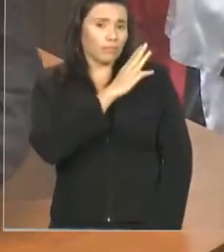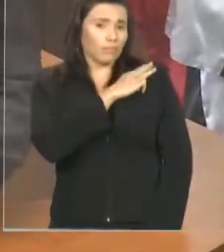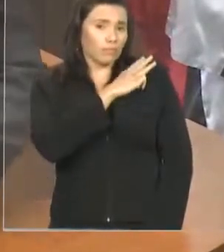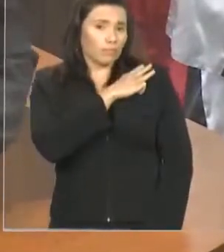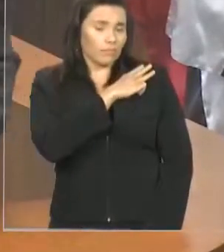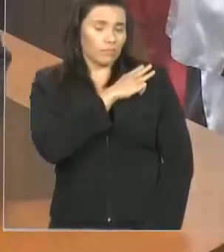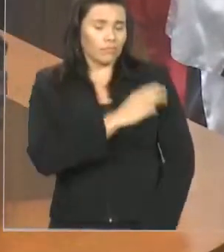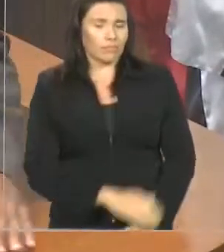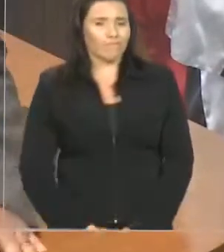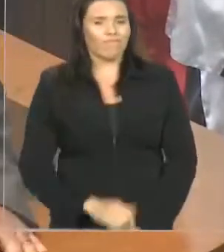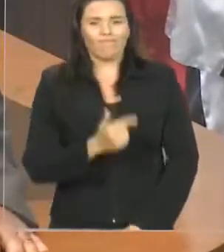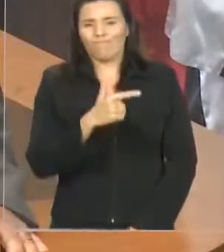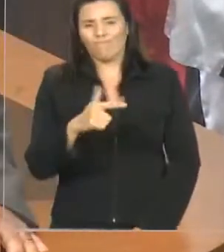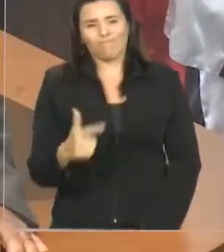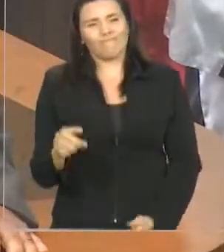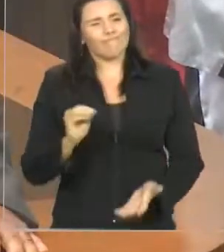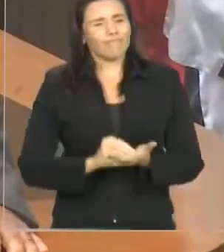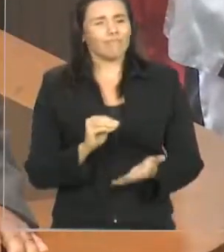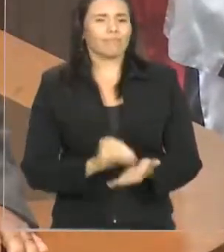principalmente